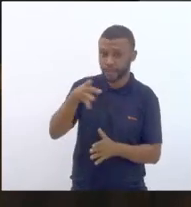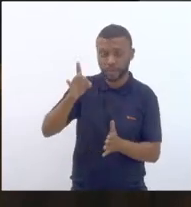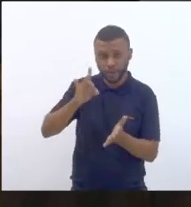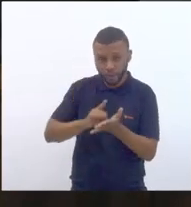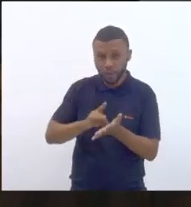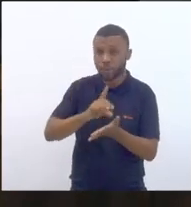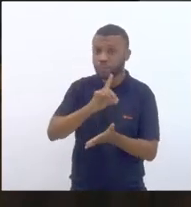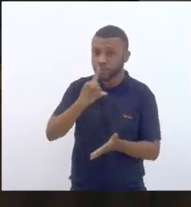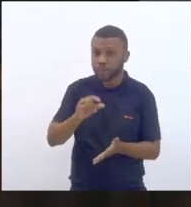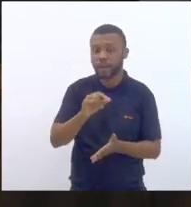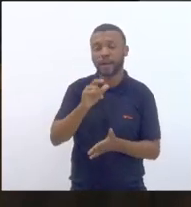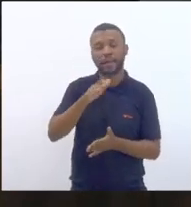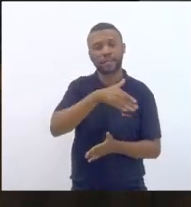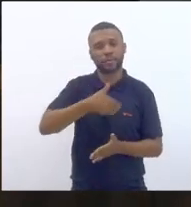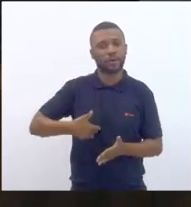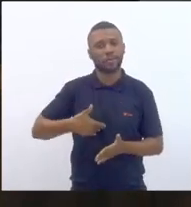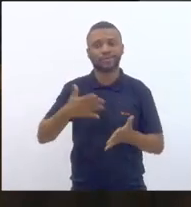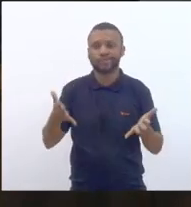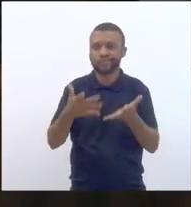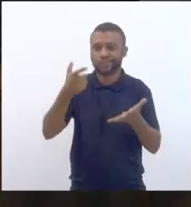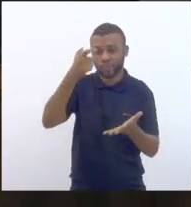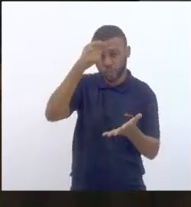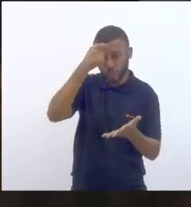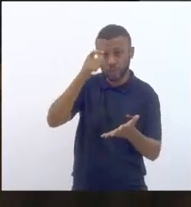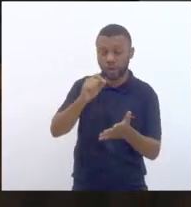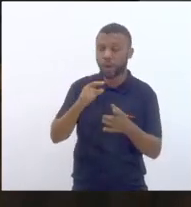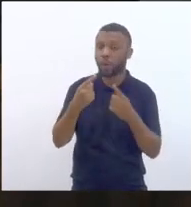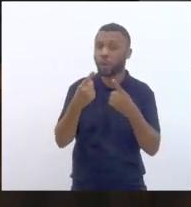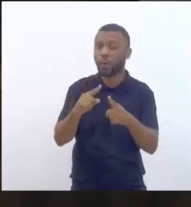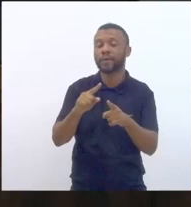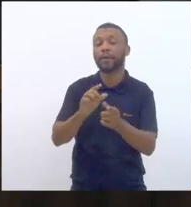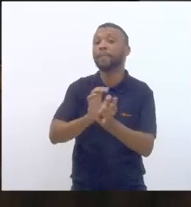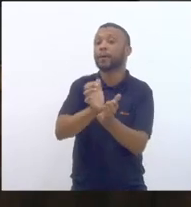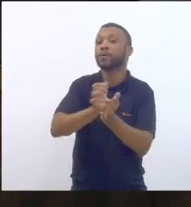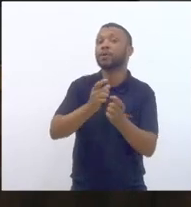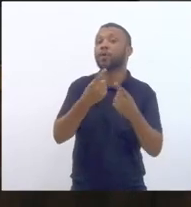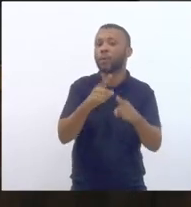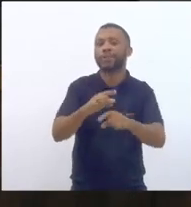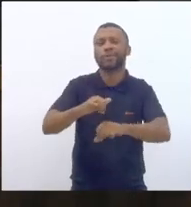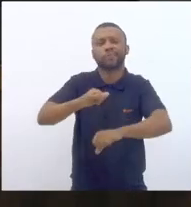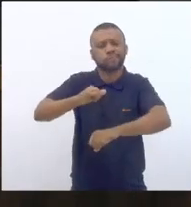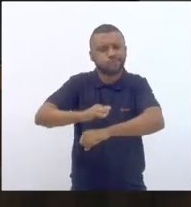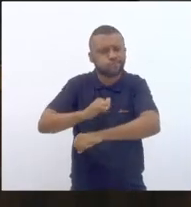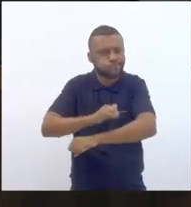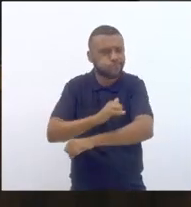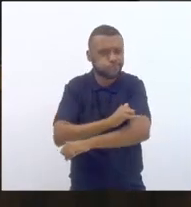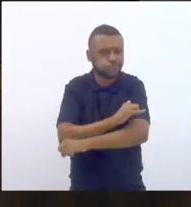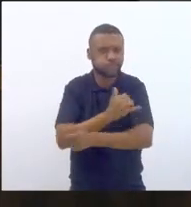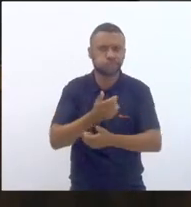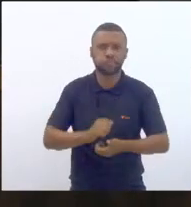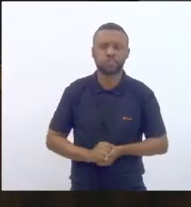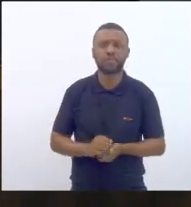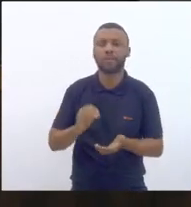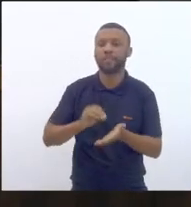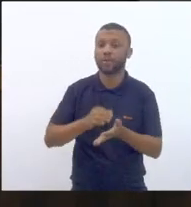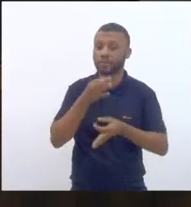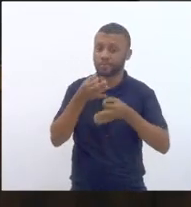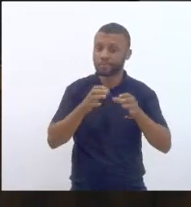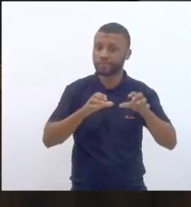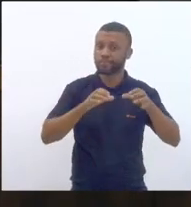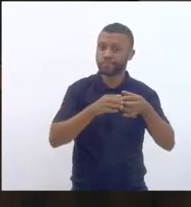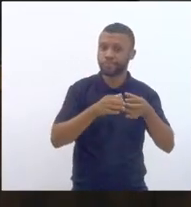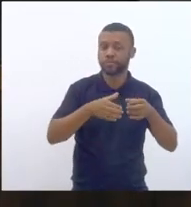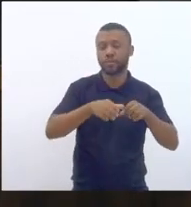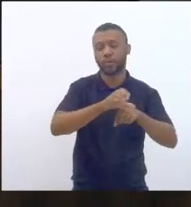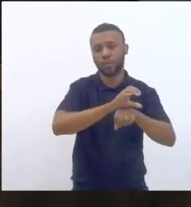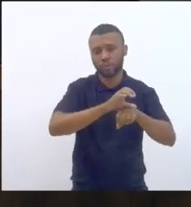dia estadual de conscientização e combate à gordofobia em todo o Estado do Rio de Janeiro. Pendente de parecer da Comissão de Emendas